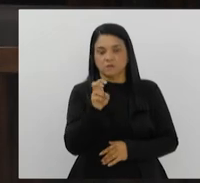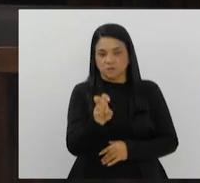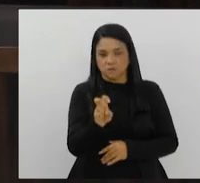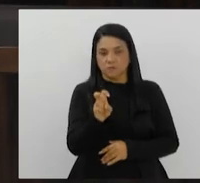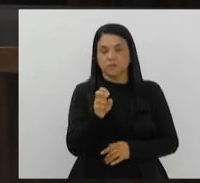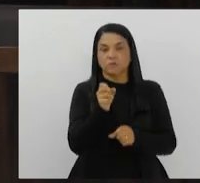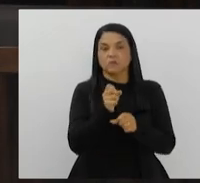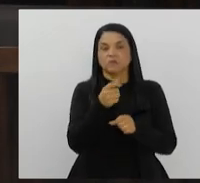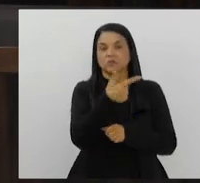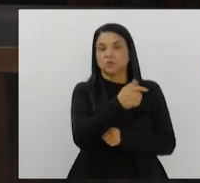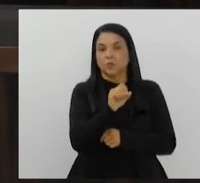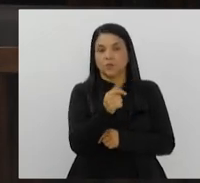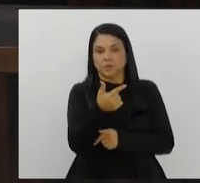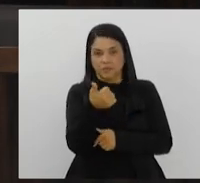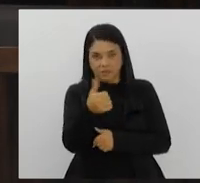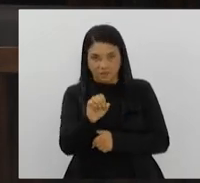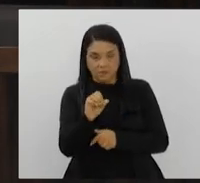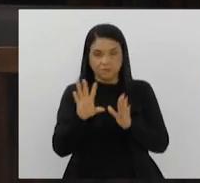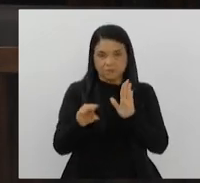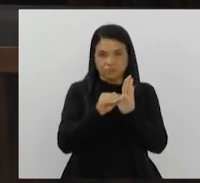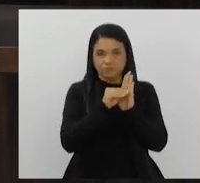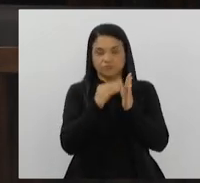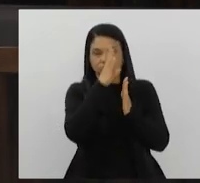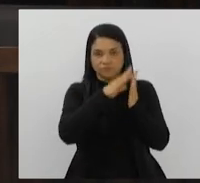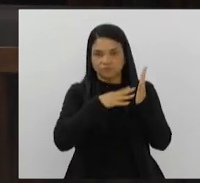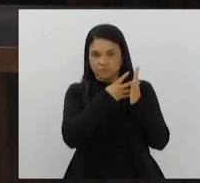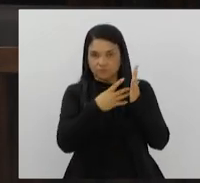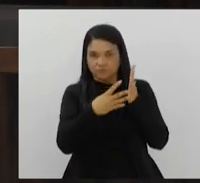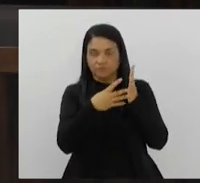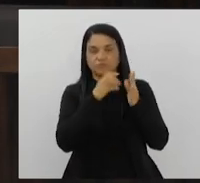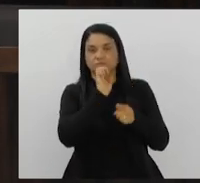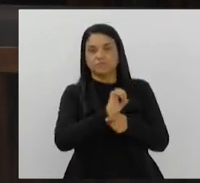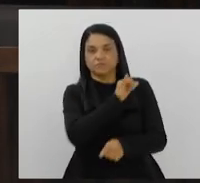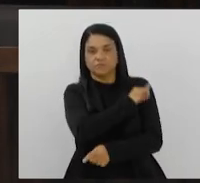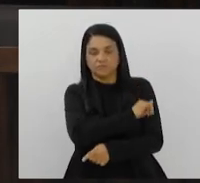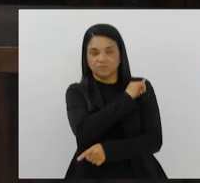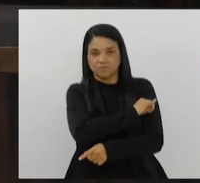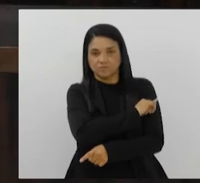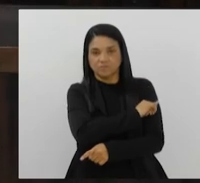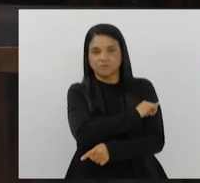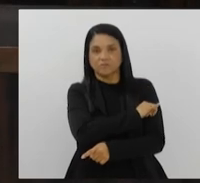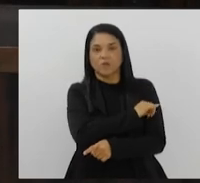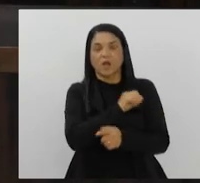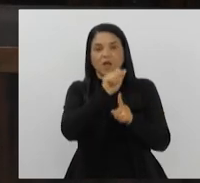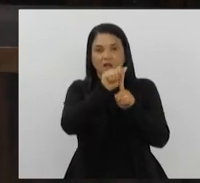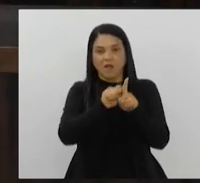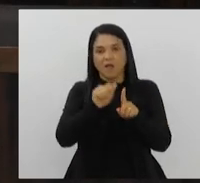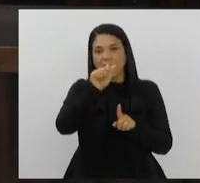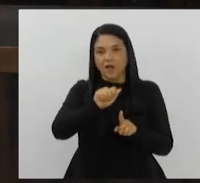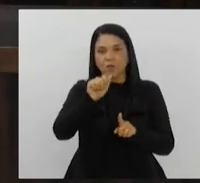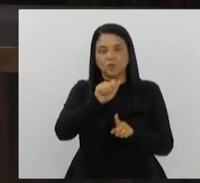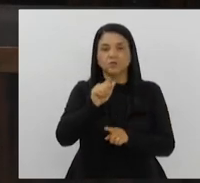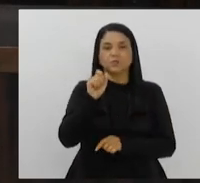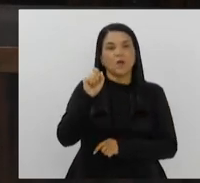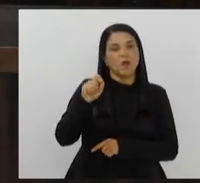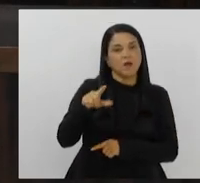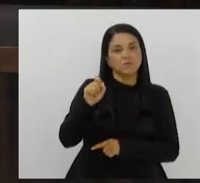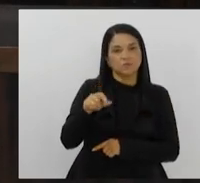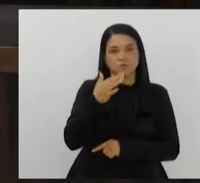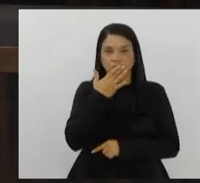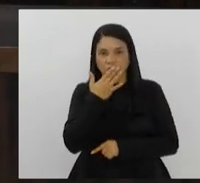de 2010, para incluir no calendário oficial do Estado do Rio de Janeiro o agosto azul e vermelho,